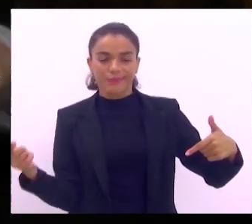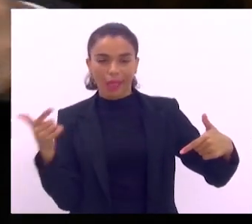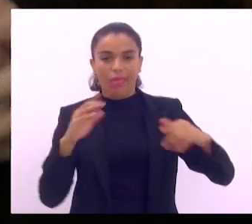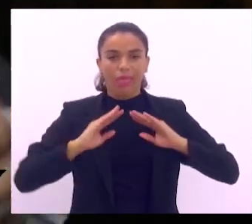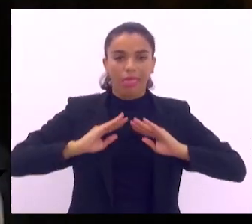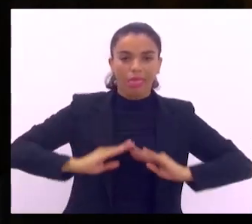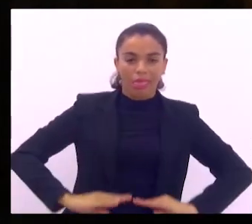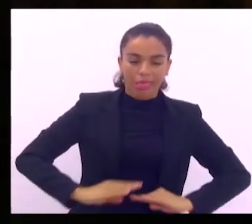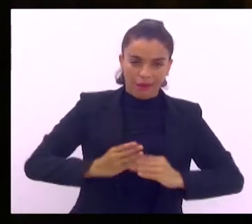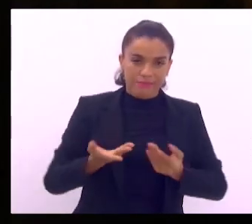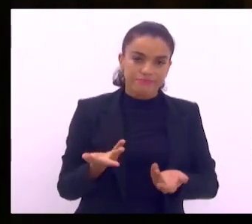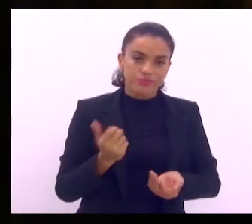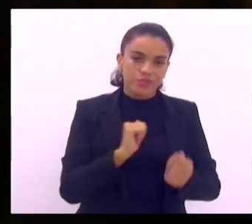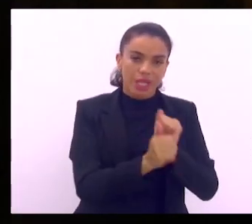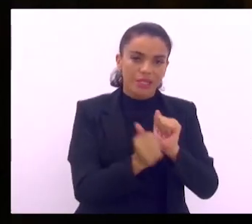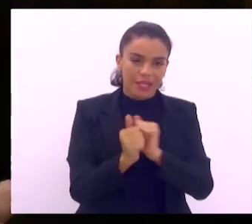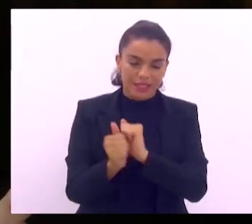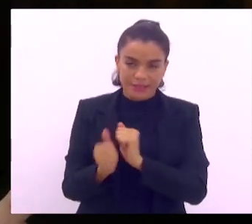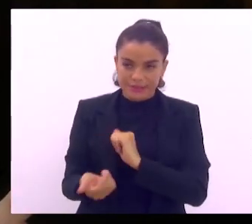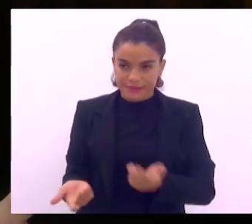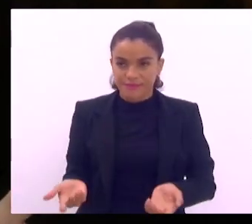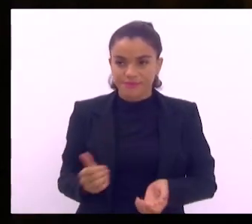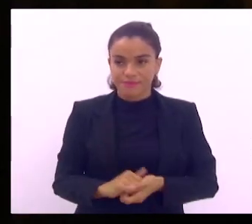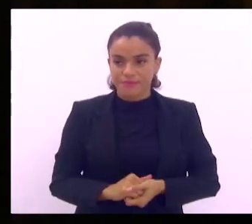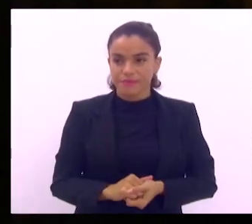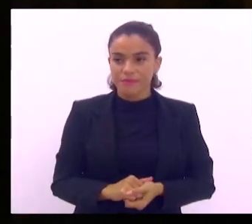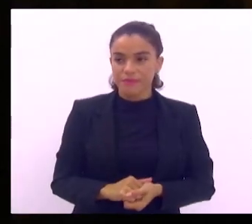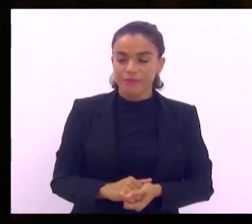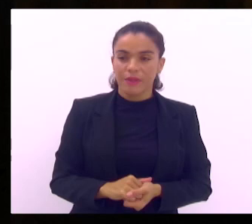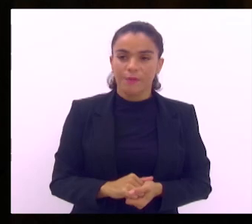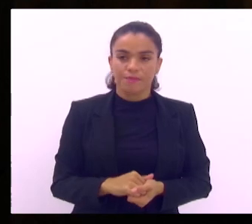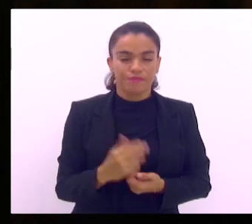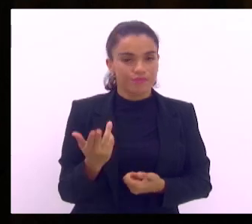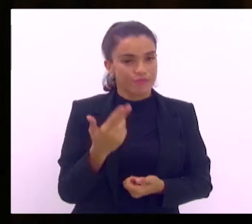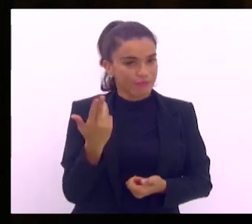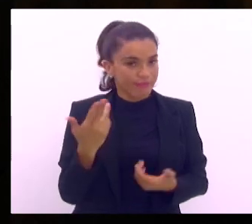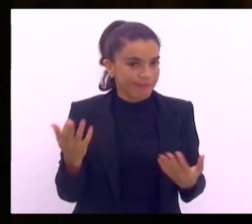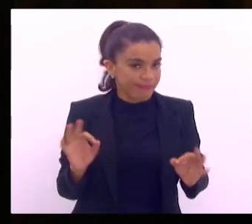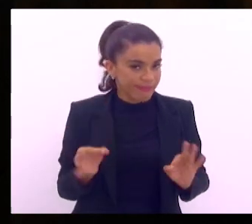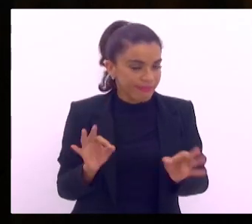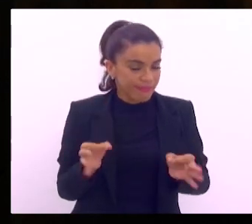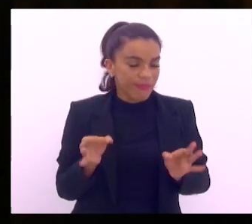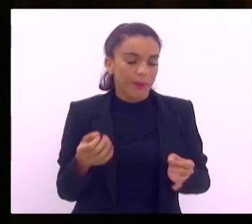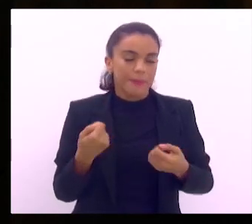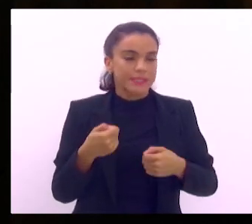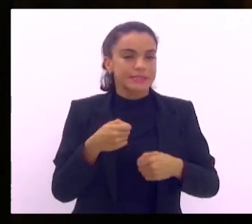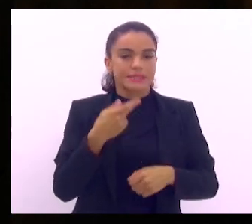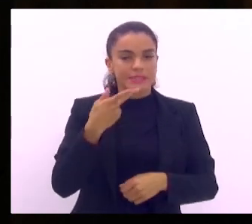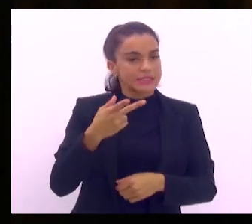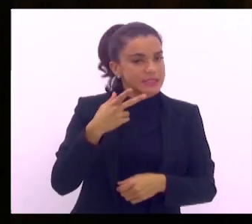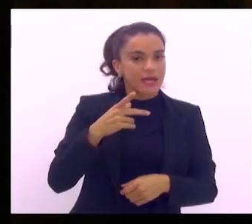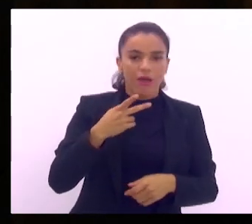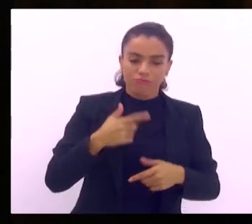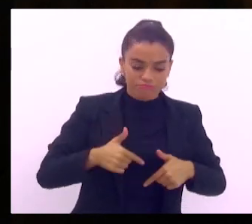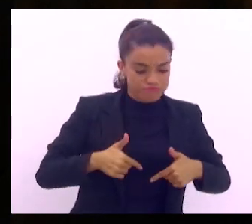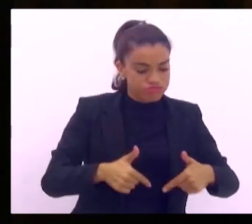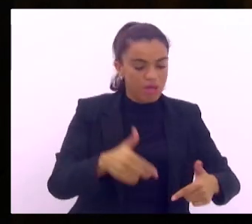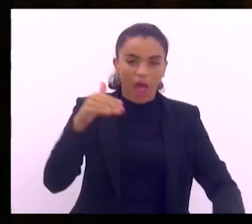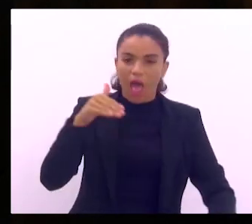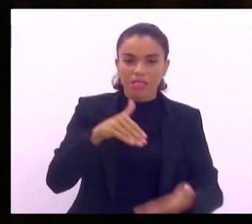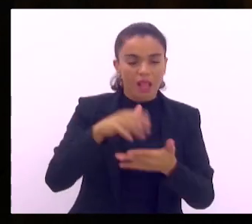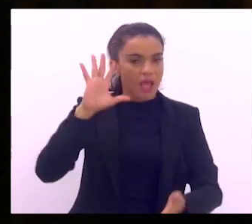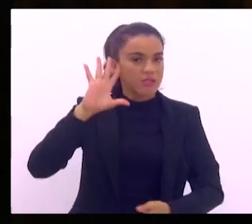aquilo pouco que tinha. Então, não dá, Robson? Tem que ser assertivo, tem que ser conclusivo, tem que ser